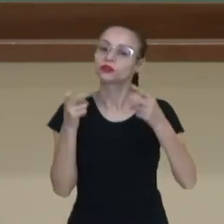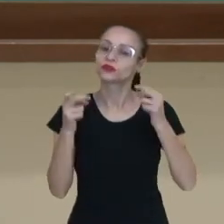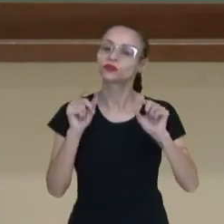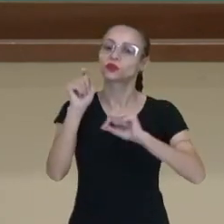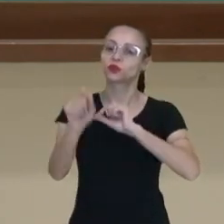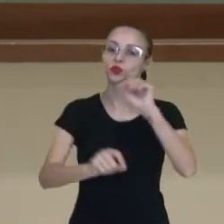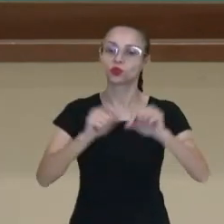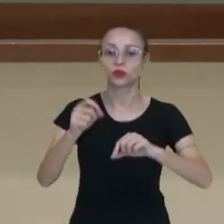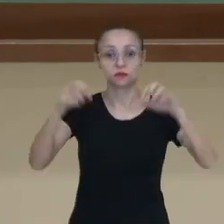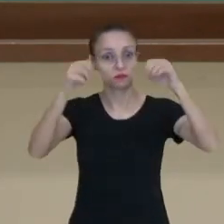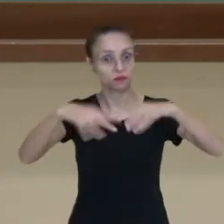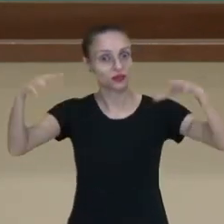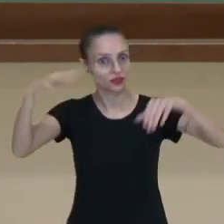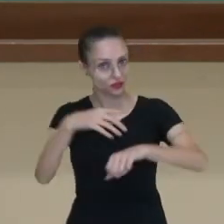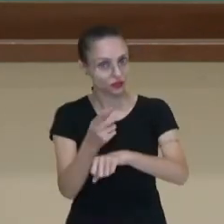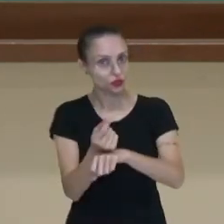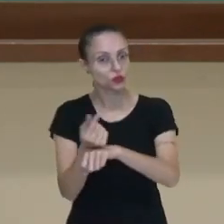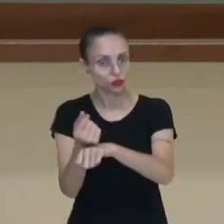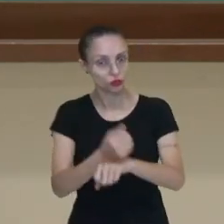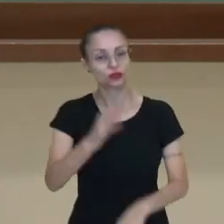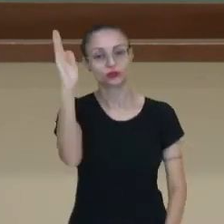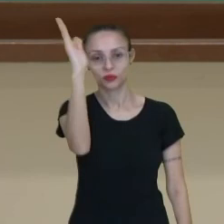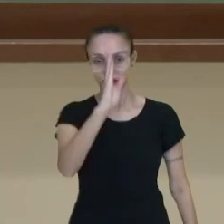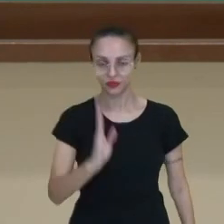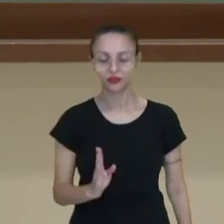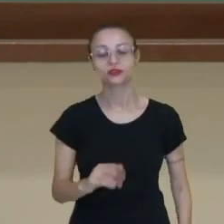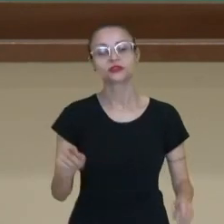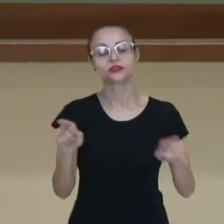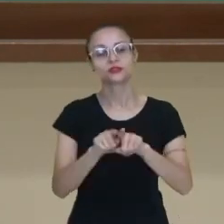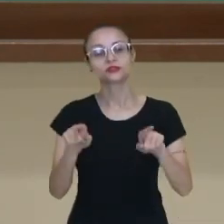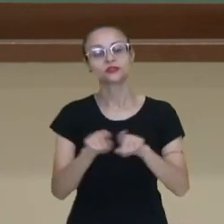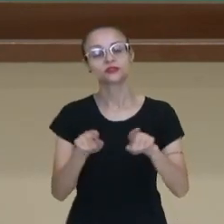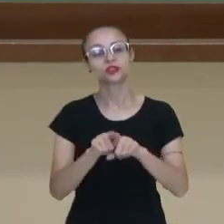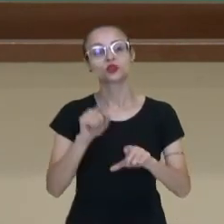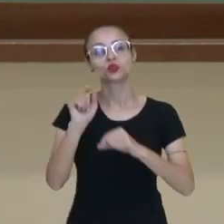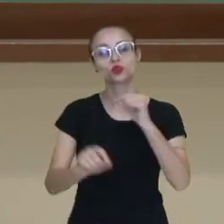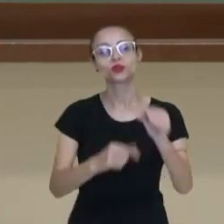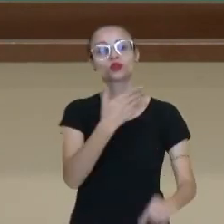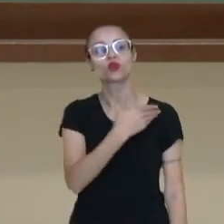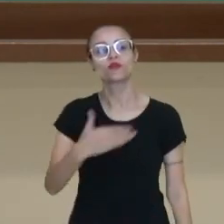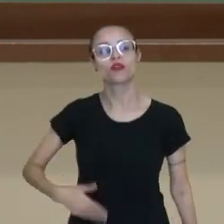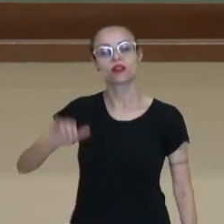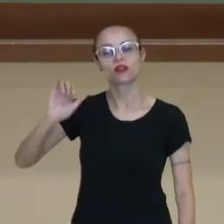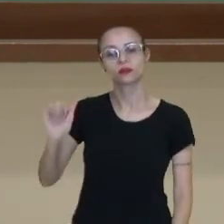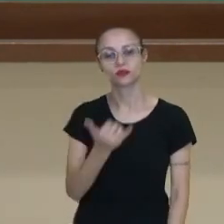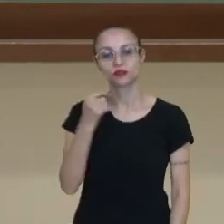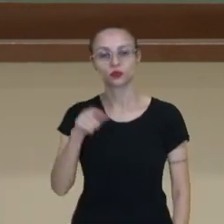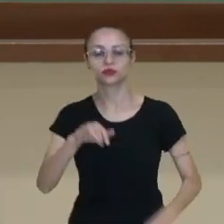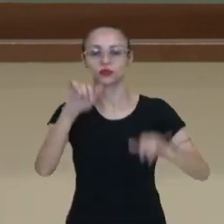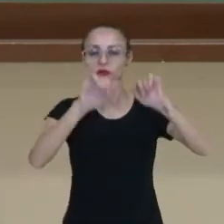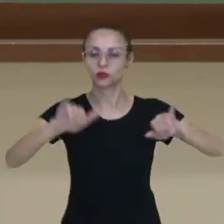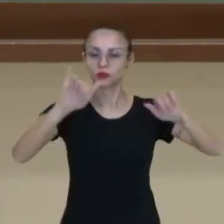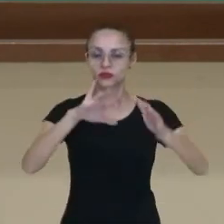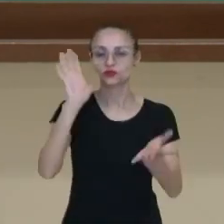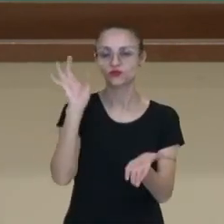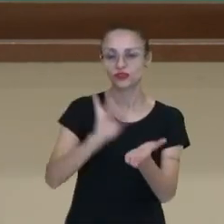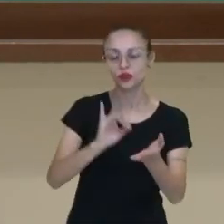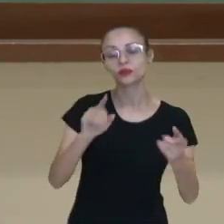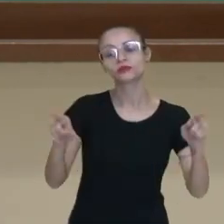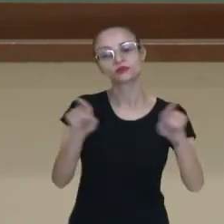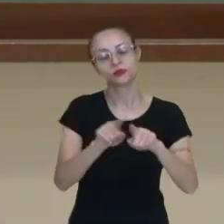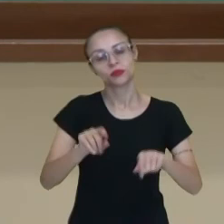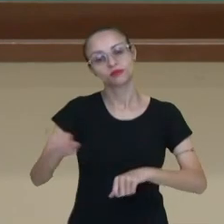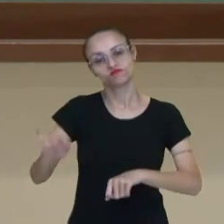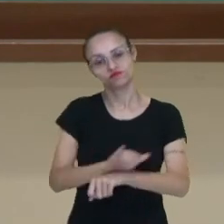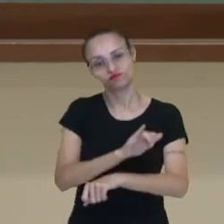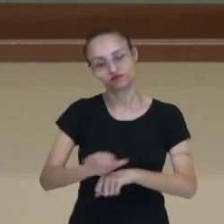que foi o milagre econômico brasileiro e como o governo se utilizou isso em sua propaganda oficial e também as formas